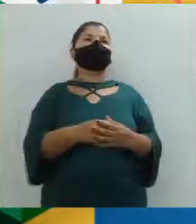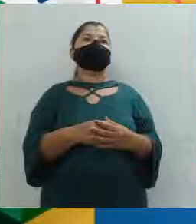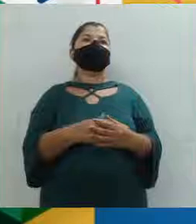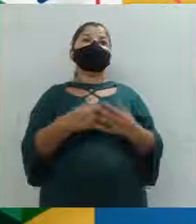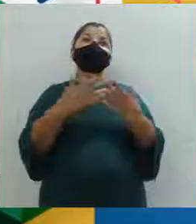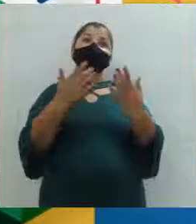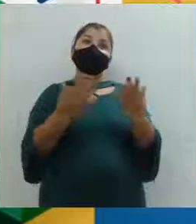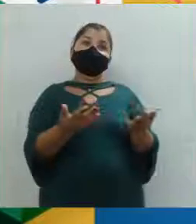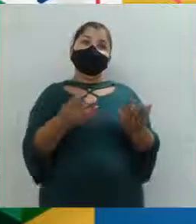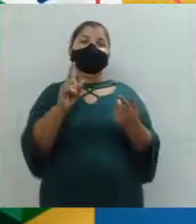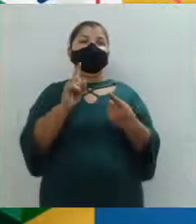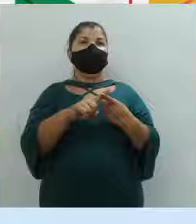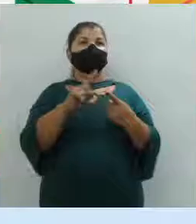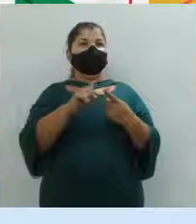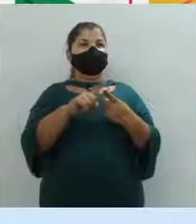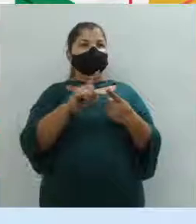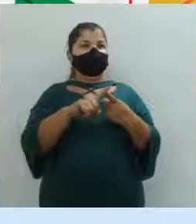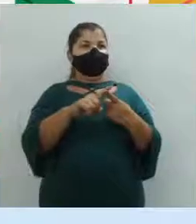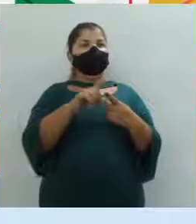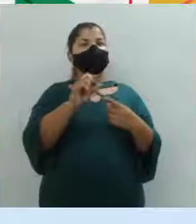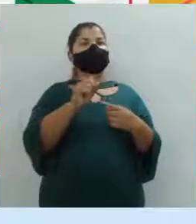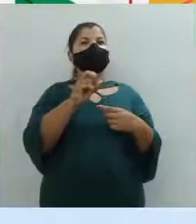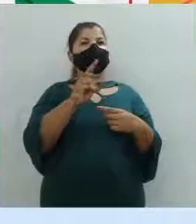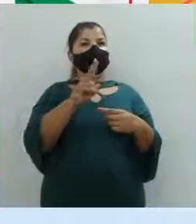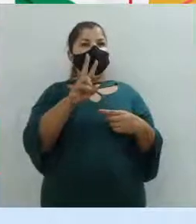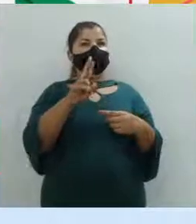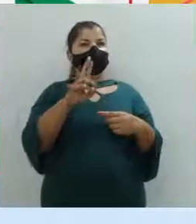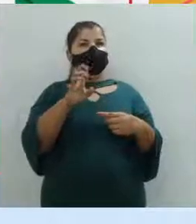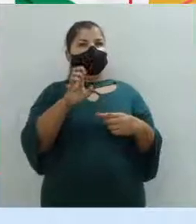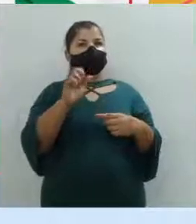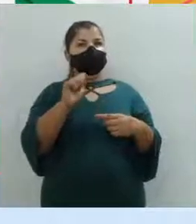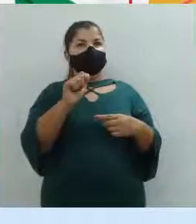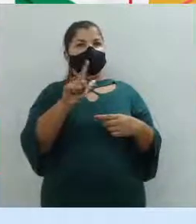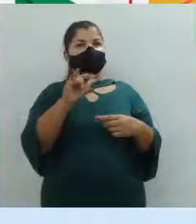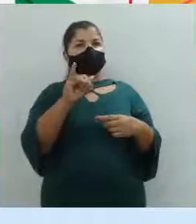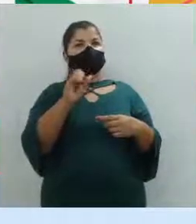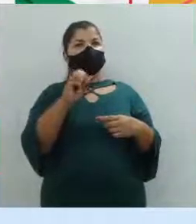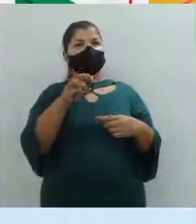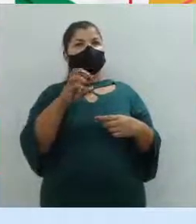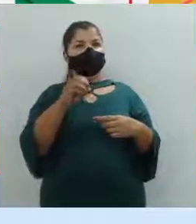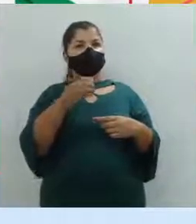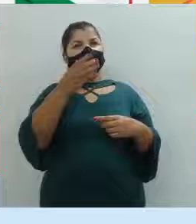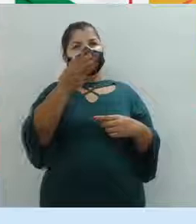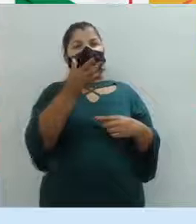Temos também um movimento artístico chamado surrealismo, né? De